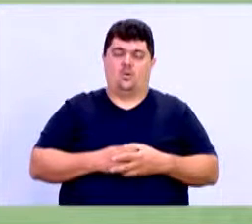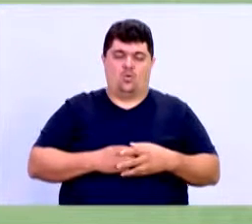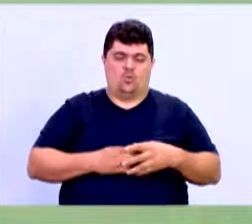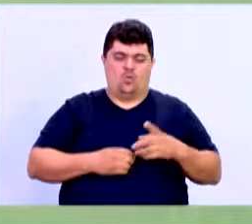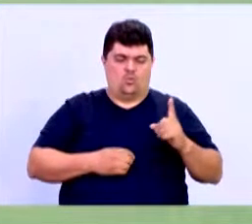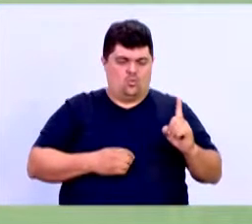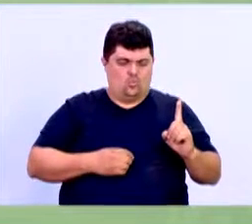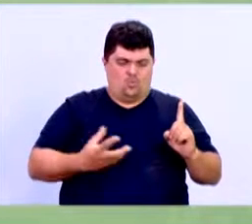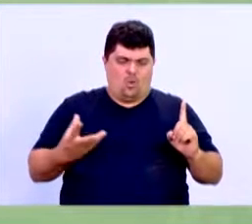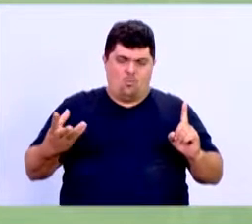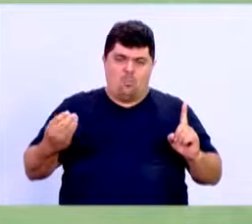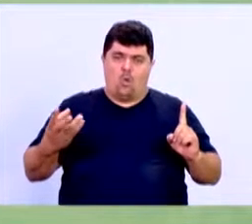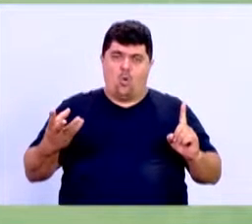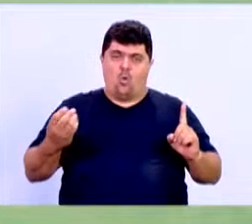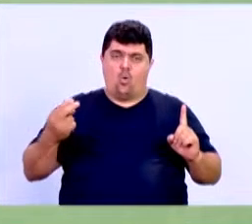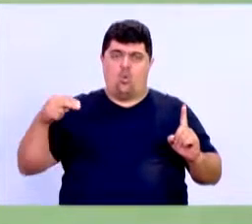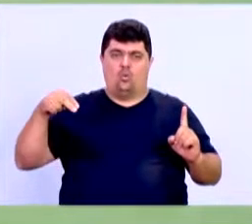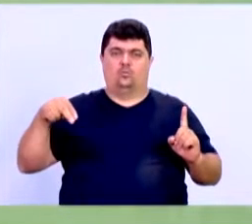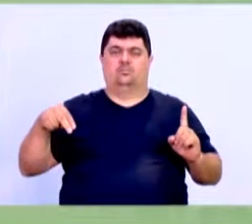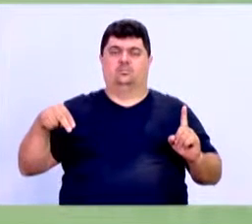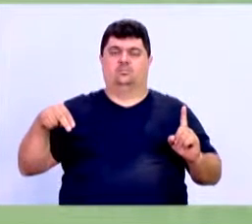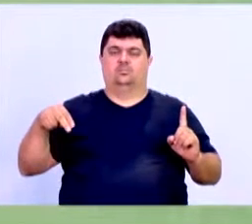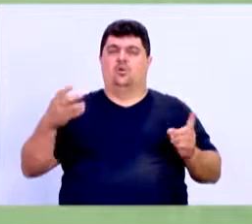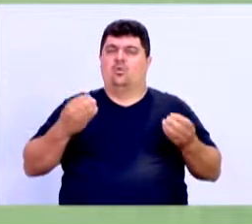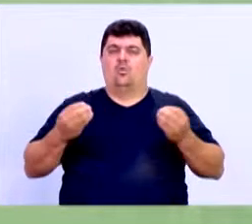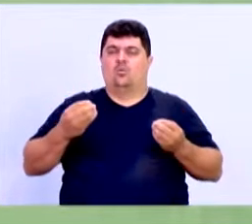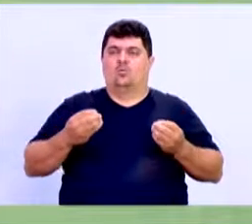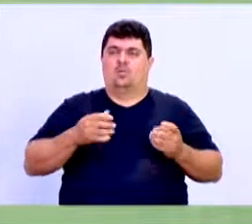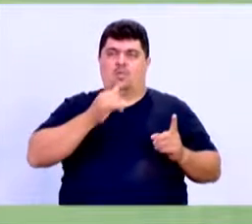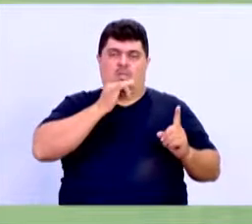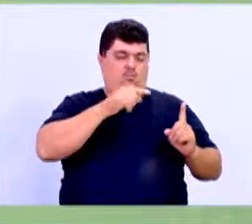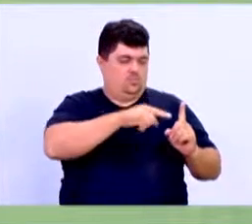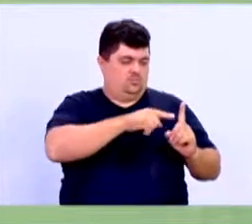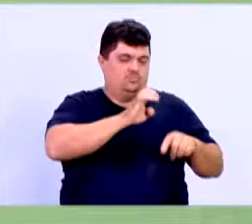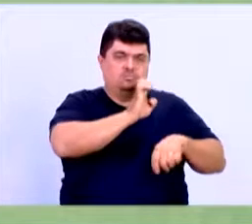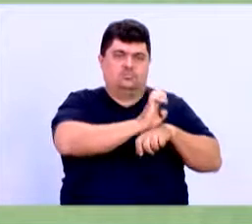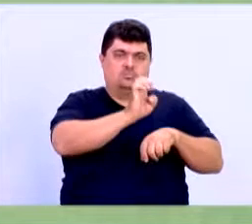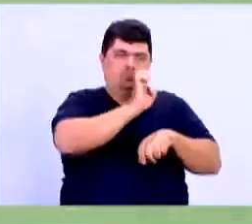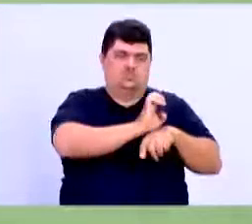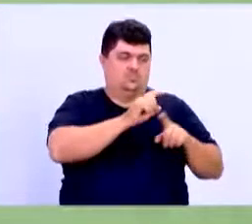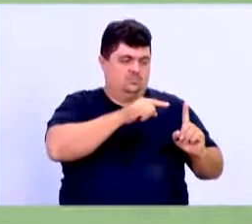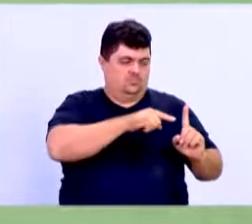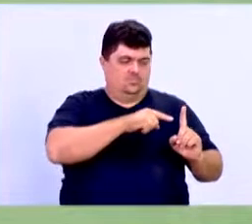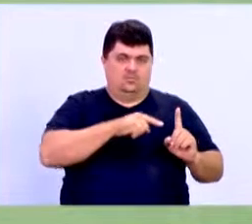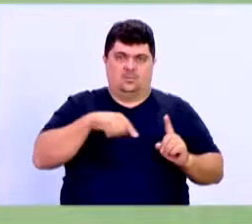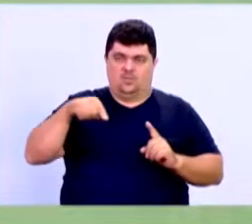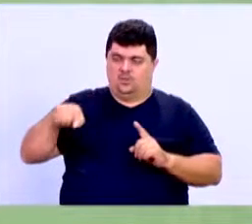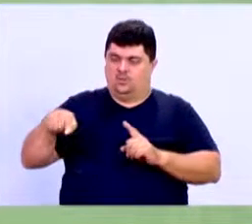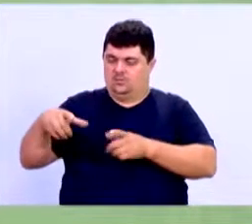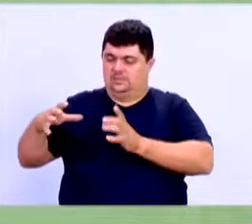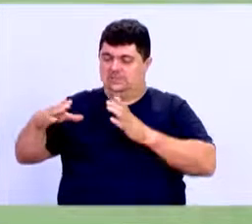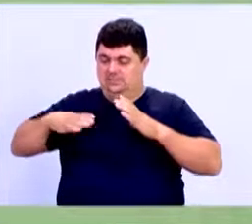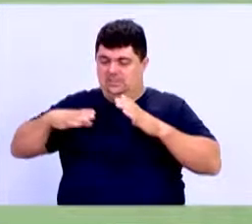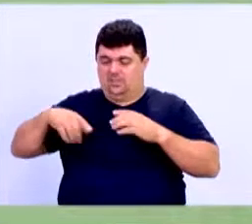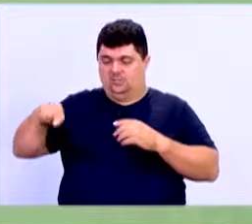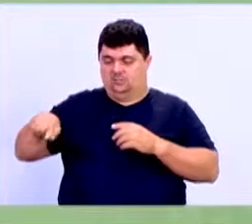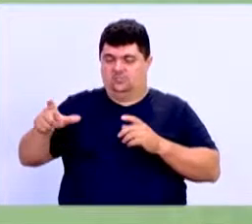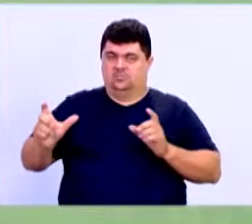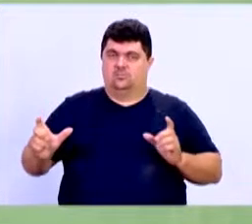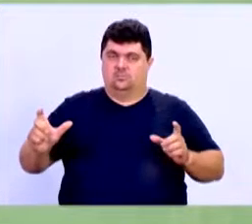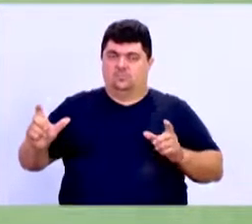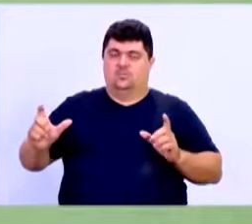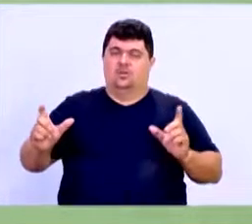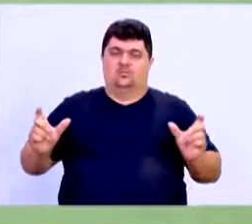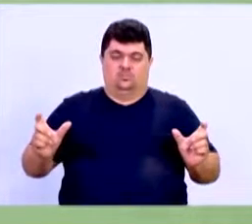um para muitos. Como é que ele funciona, professor? Aqui nós temos a entidade estado e a entidade cidade, onde eu